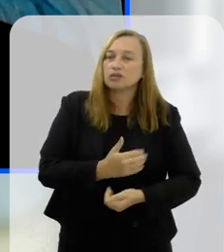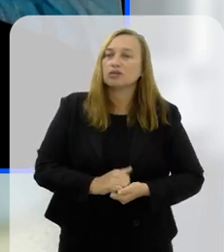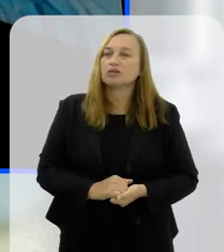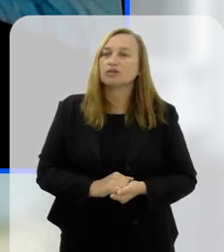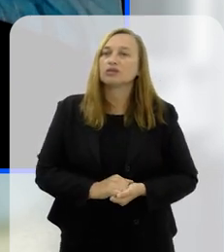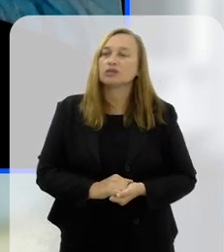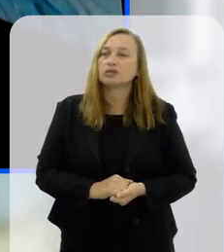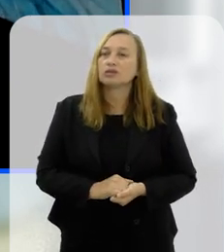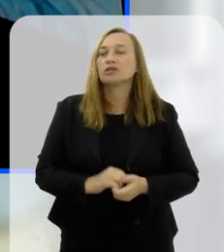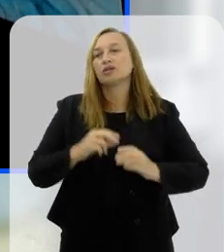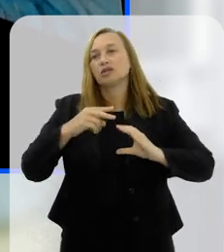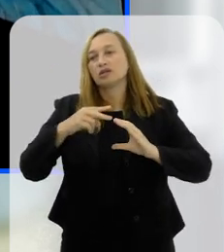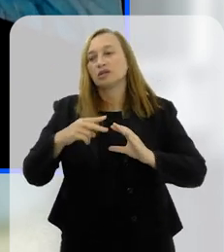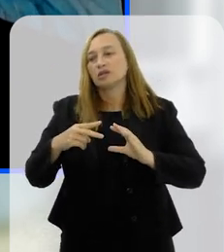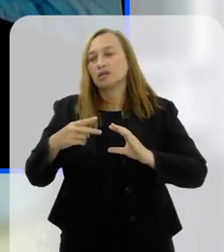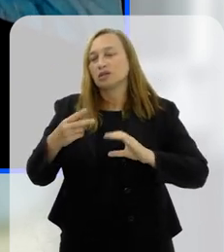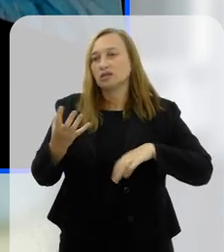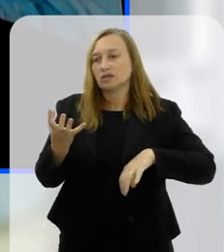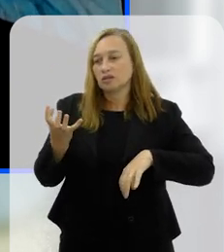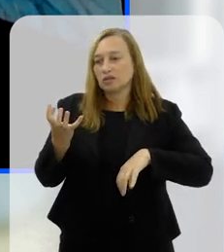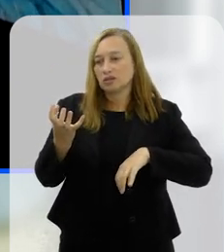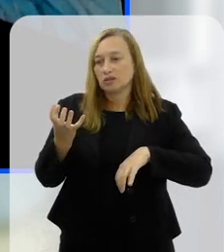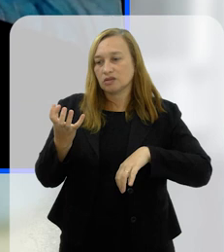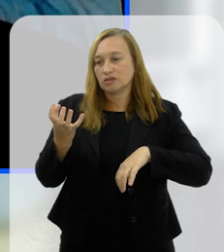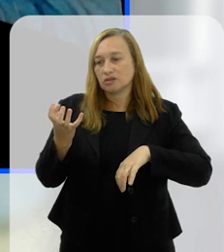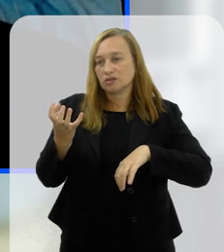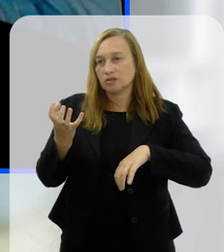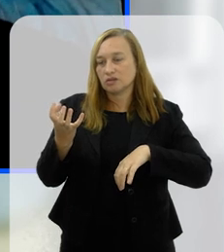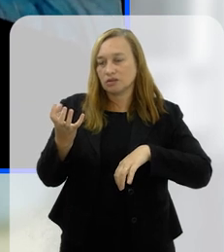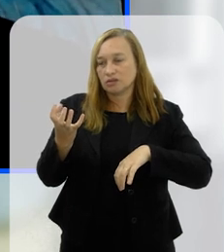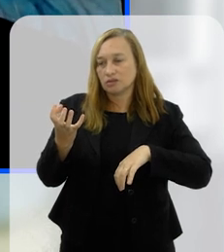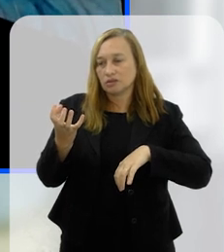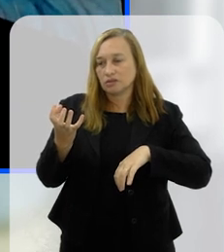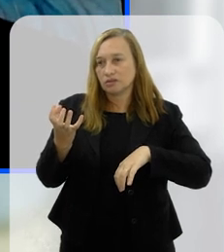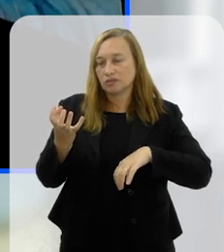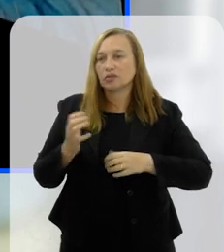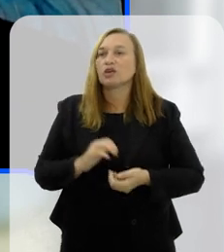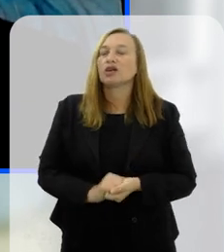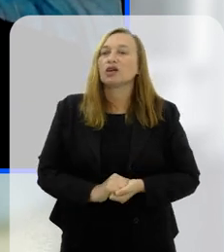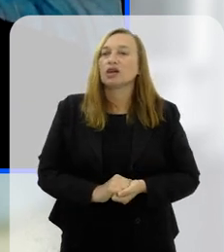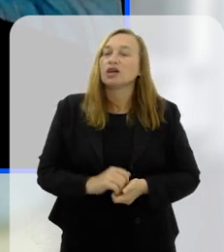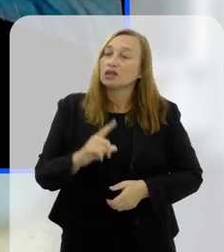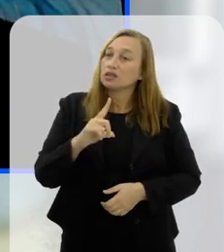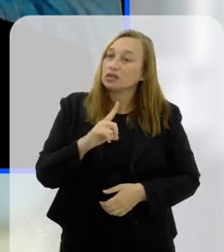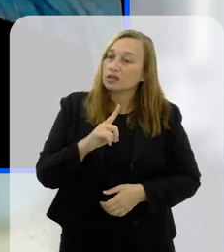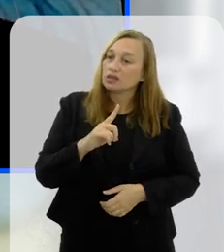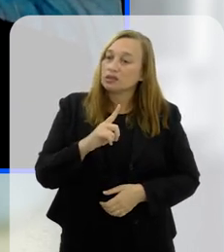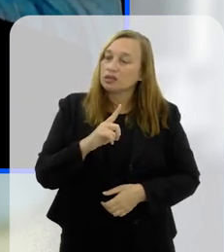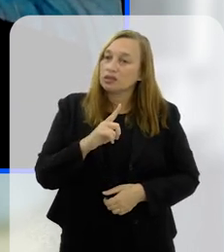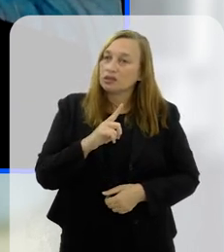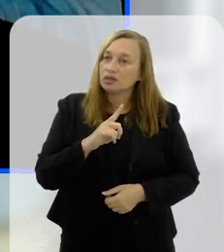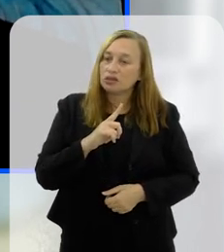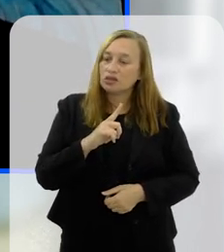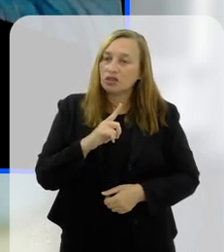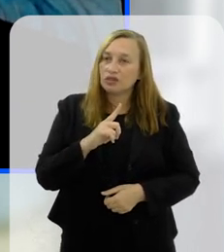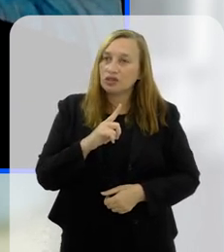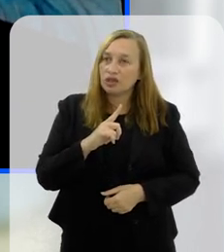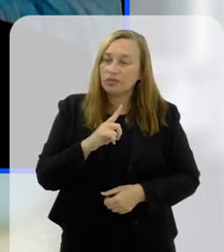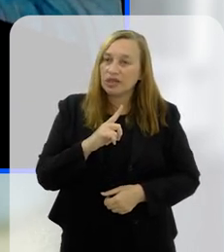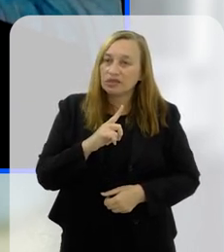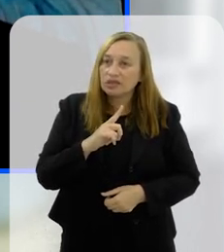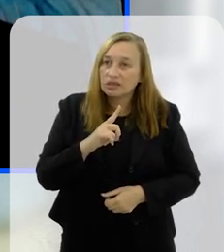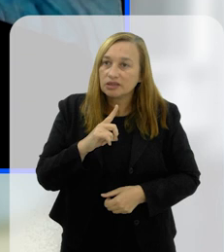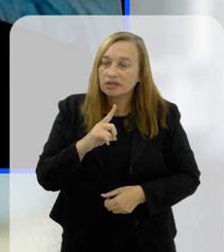seus amigos né Eh lá na Câmara Federal e não se Senado então quando nós temos quando as